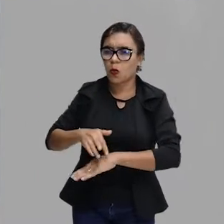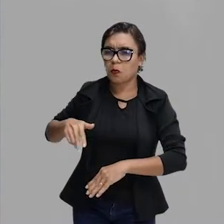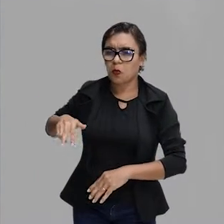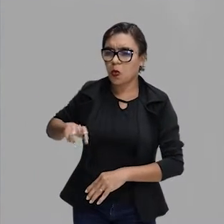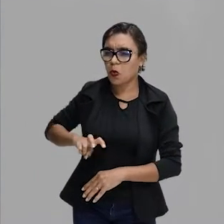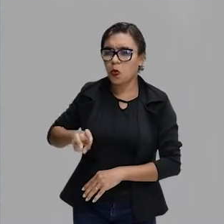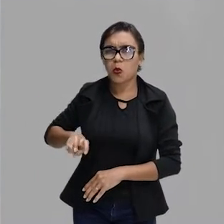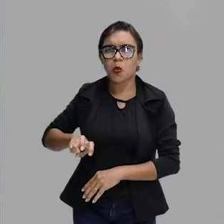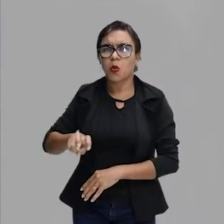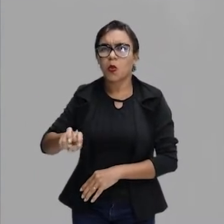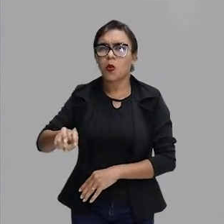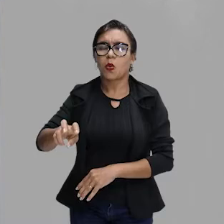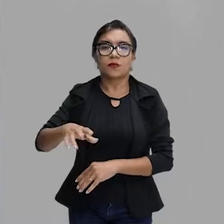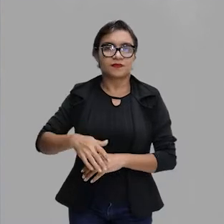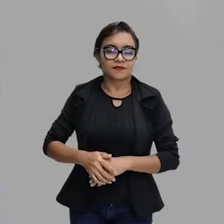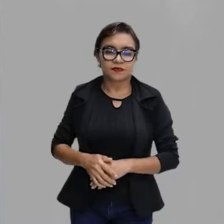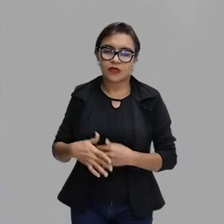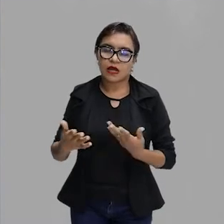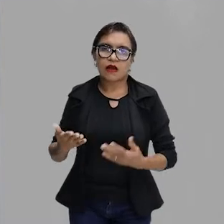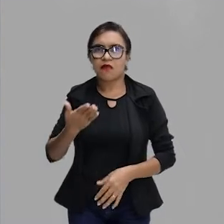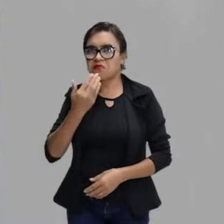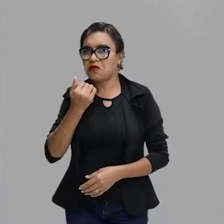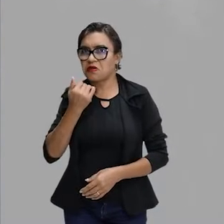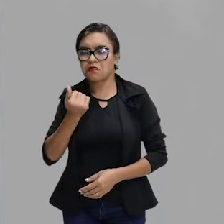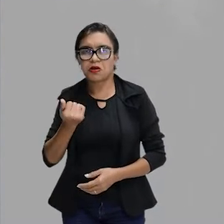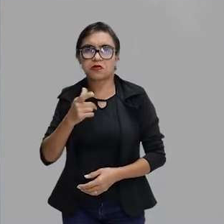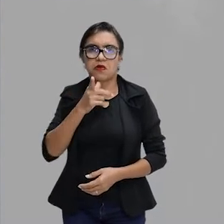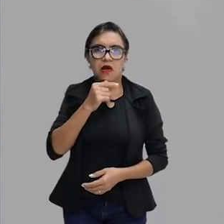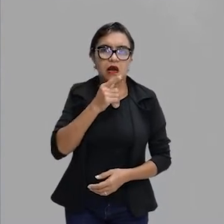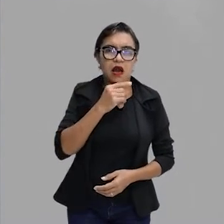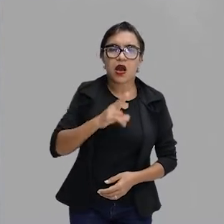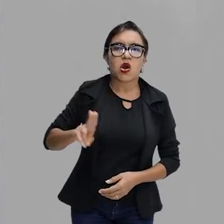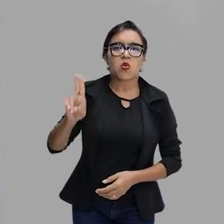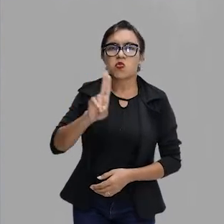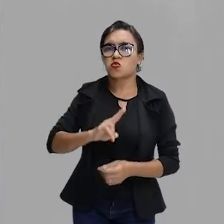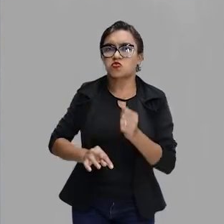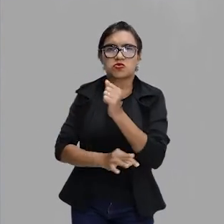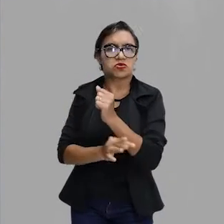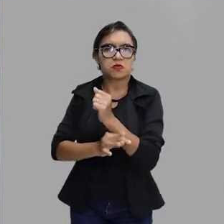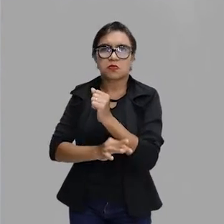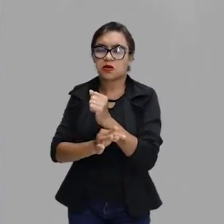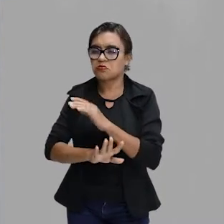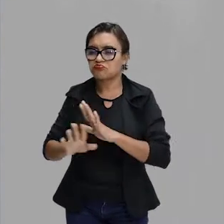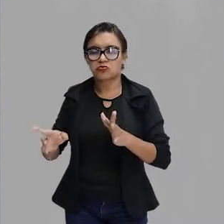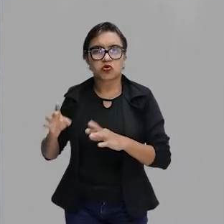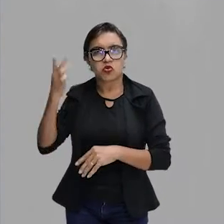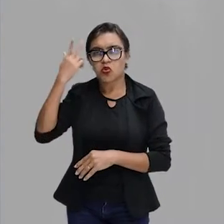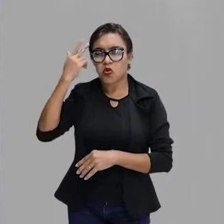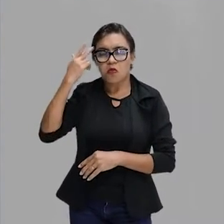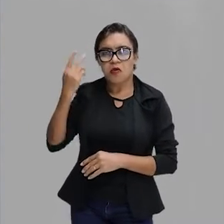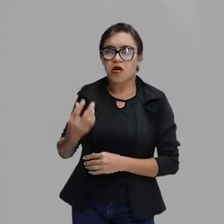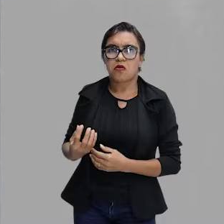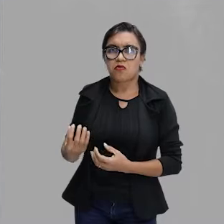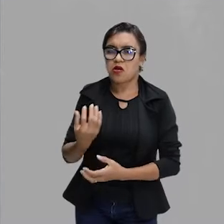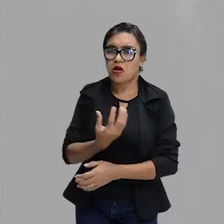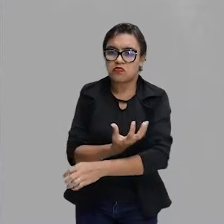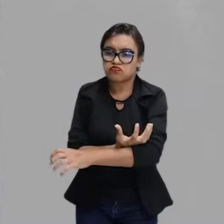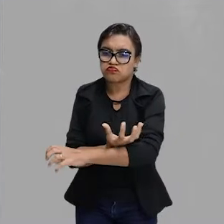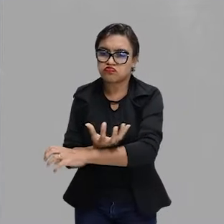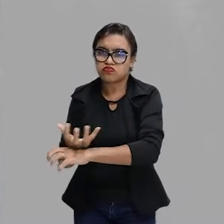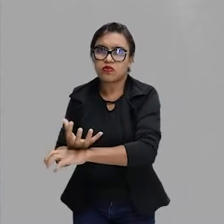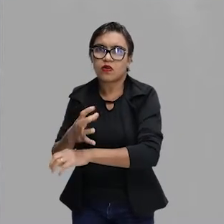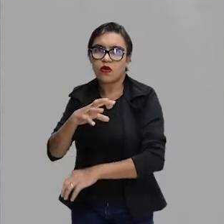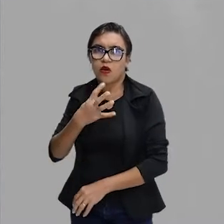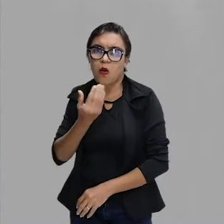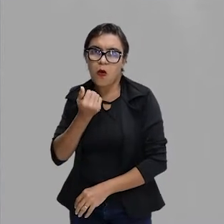controle rígido sobre o que ele se alimenta, a água que ele toma, a temperatura, ele está lá solto, ele vai se alimentar do capim que está lá no chão, né?